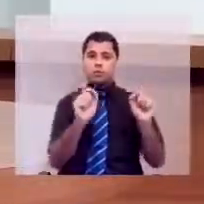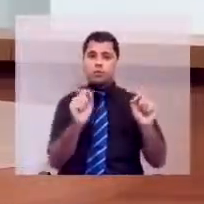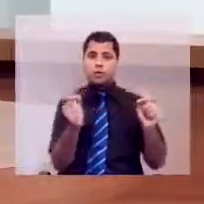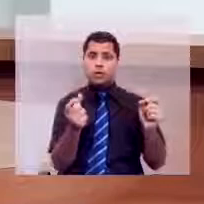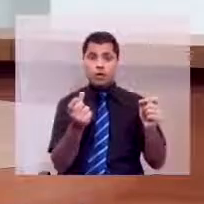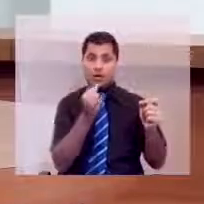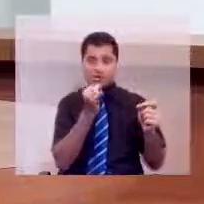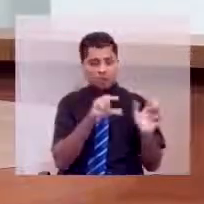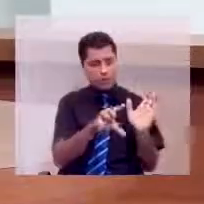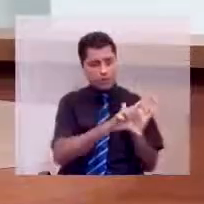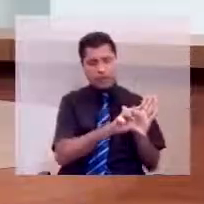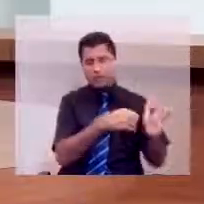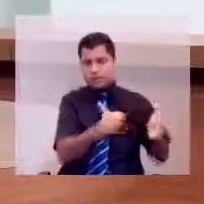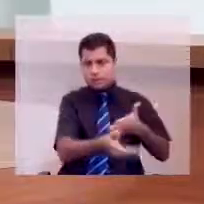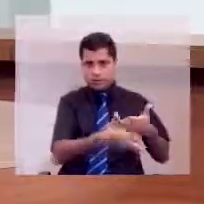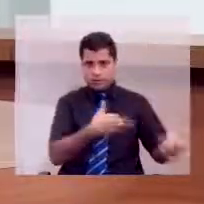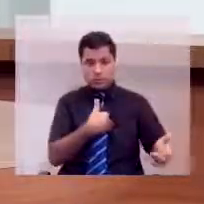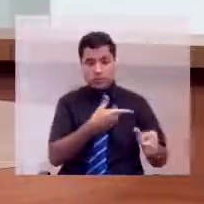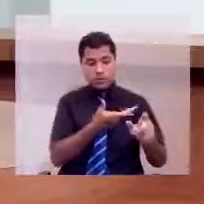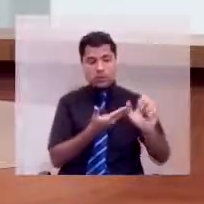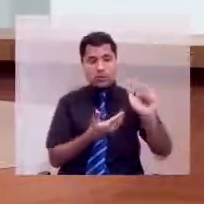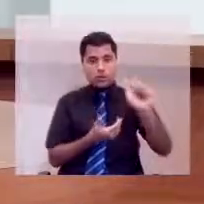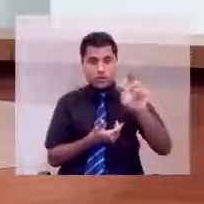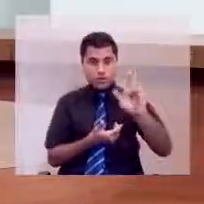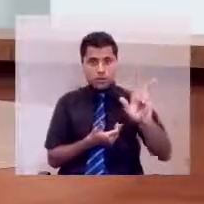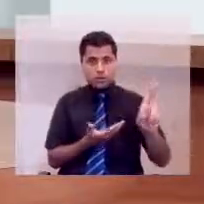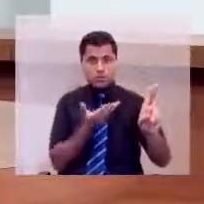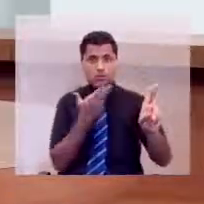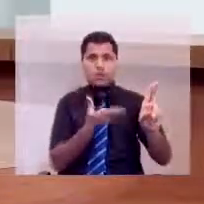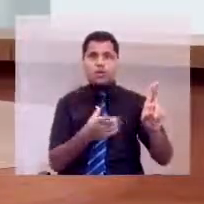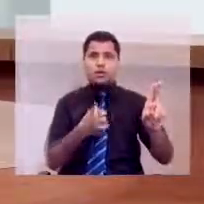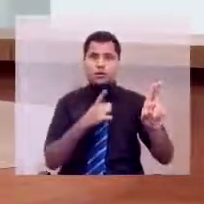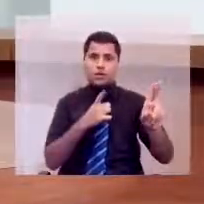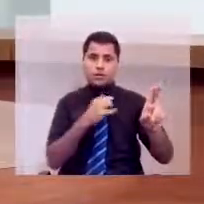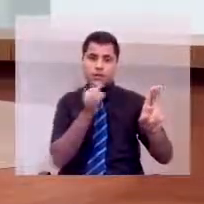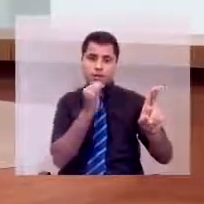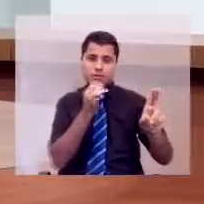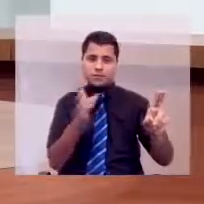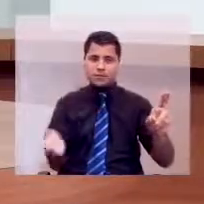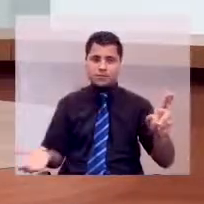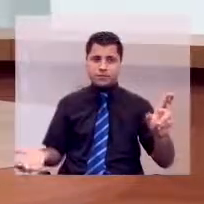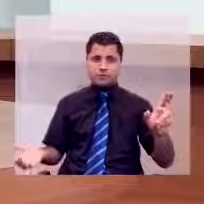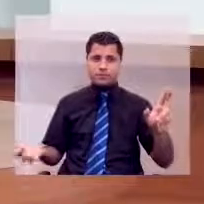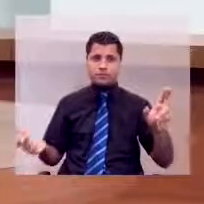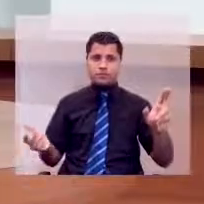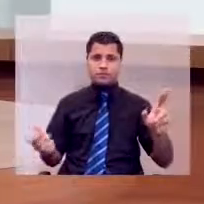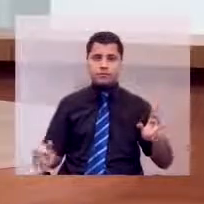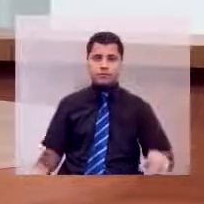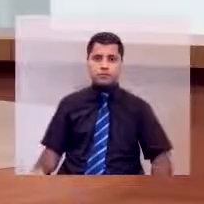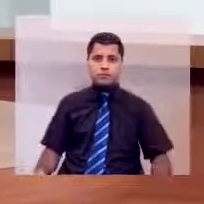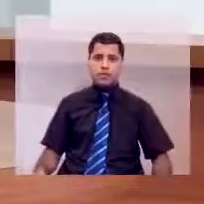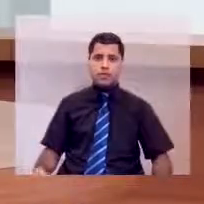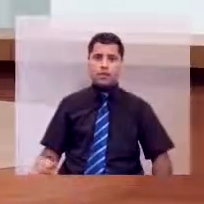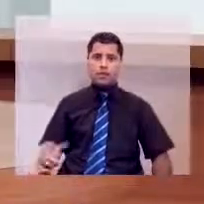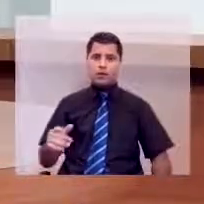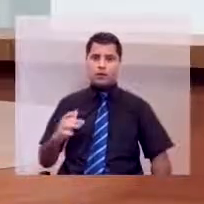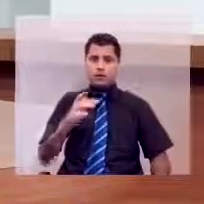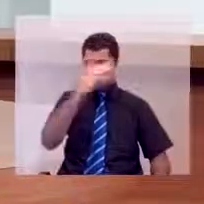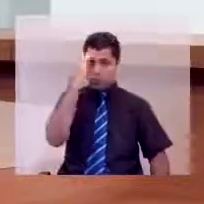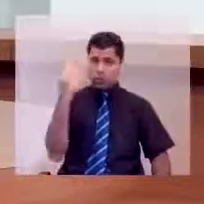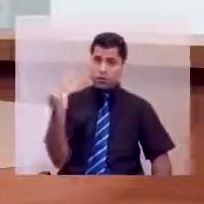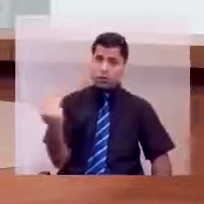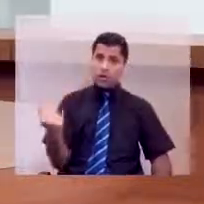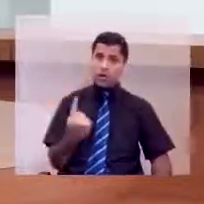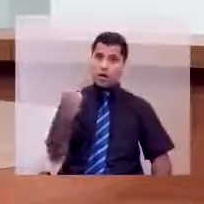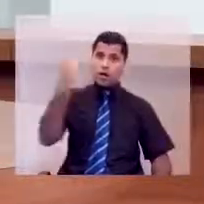lei, a Gru Airport colocou um limitador de tamanho, de altura, perdão,